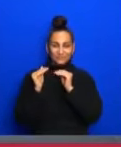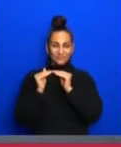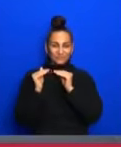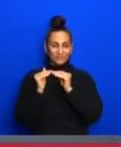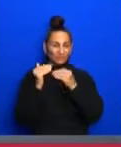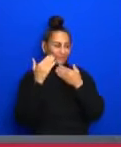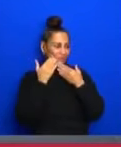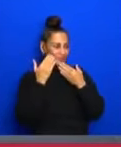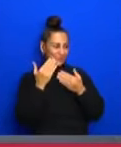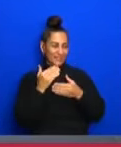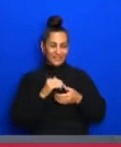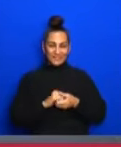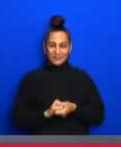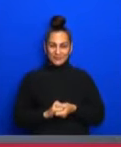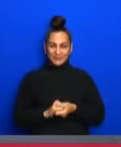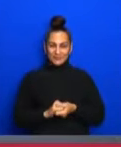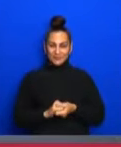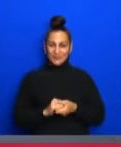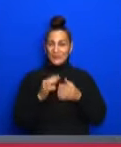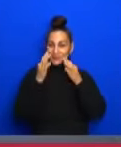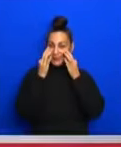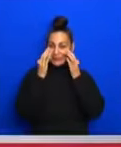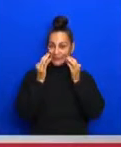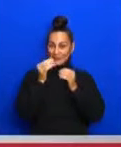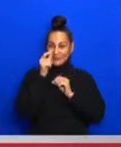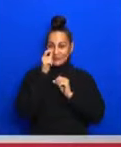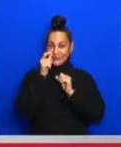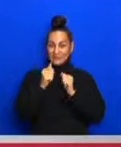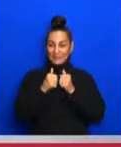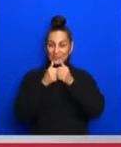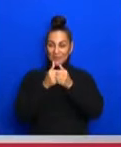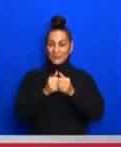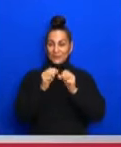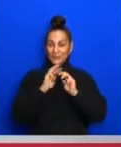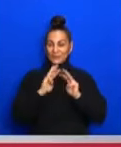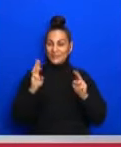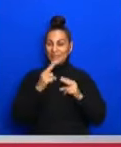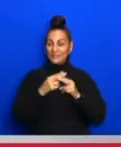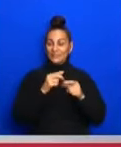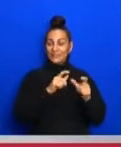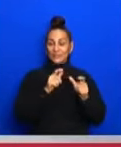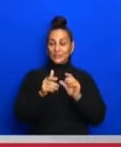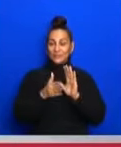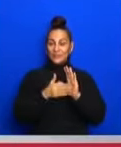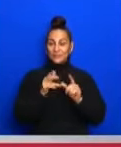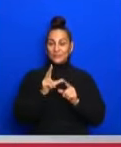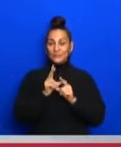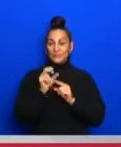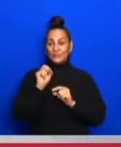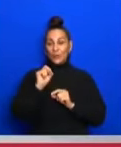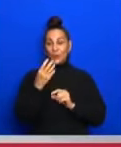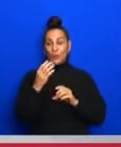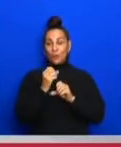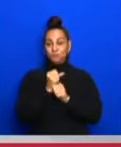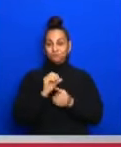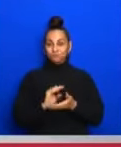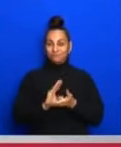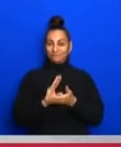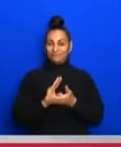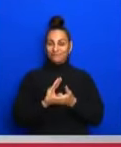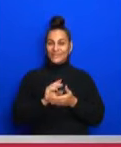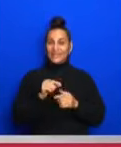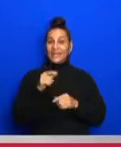Sim, confirmo. Obrigado. Fique atento à página da Caixa para saber de onde são as apostas premiadas ou se o prêmio está